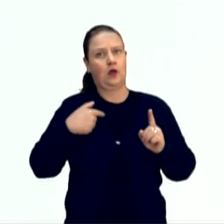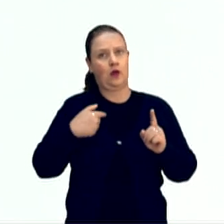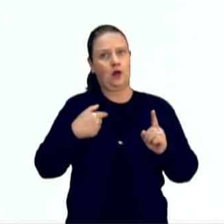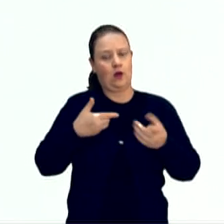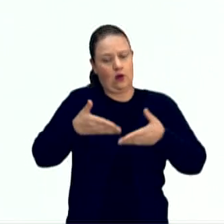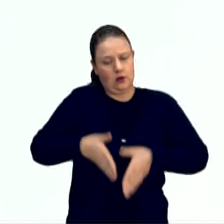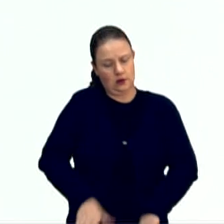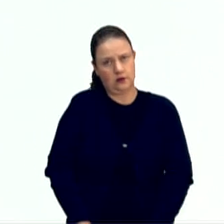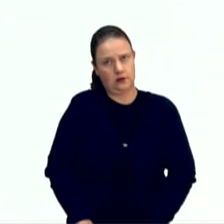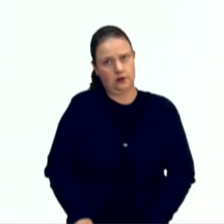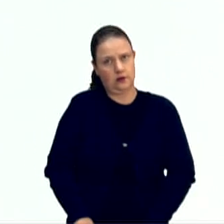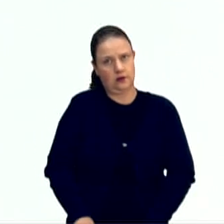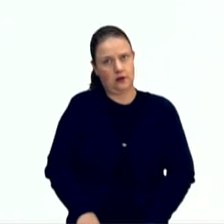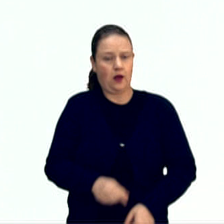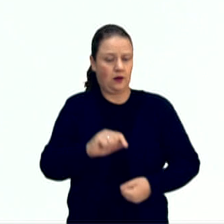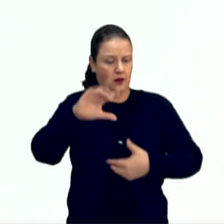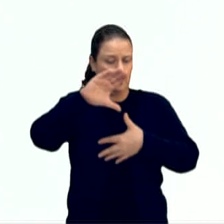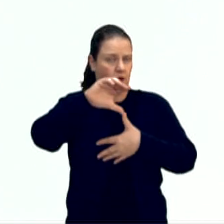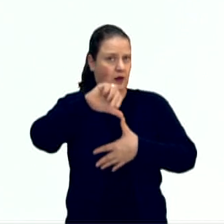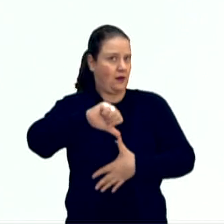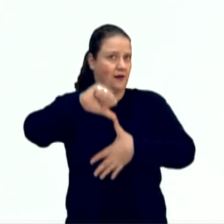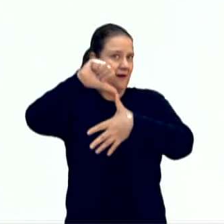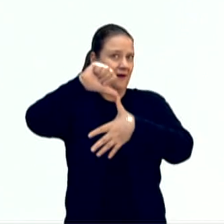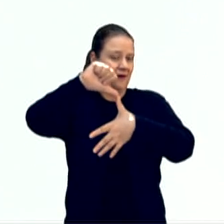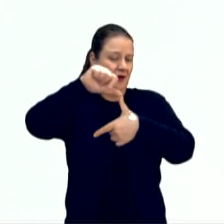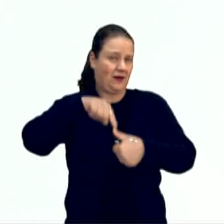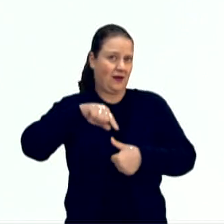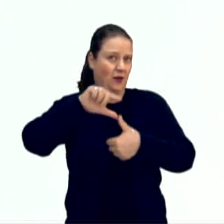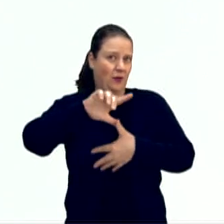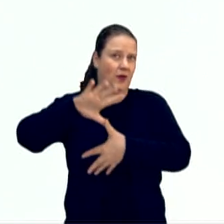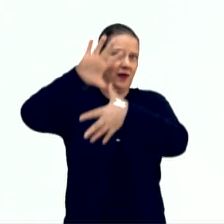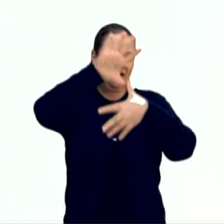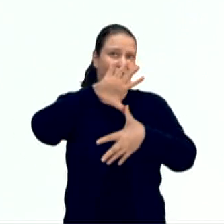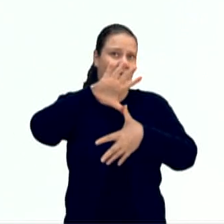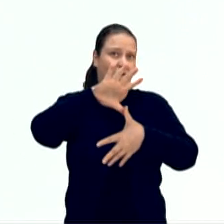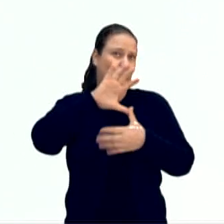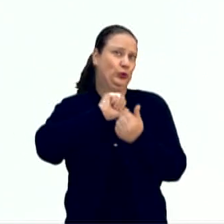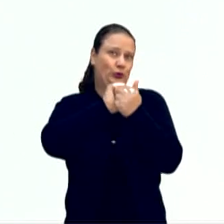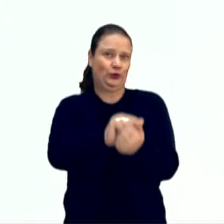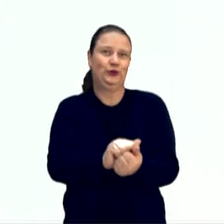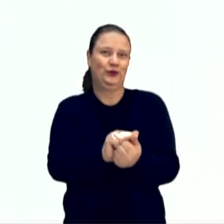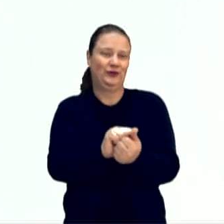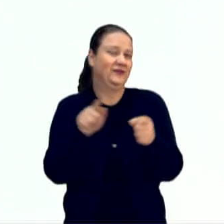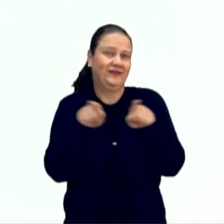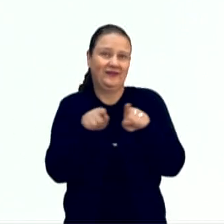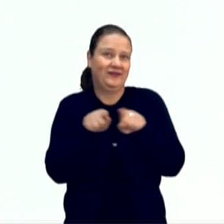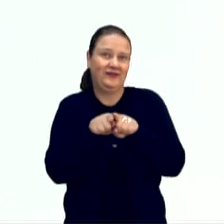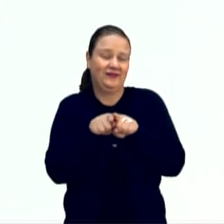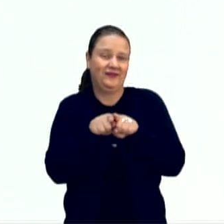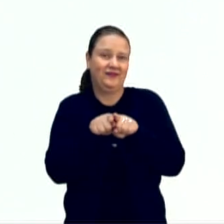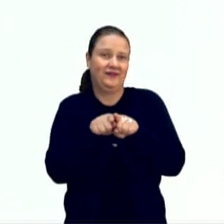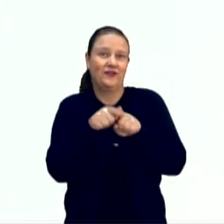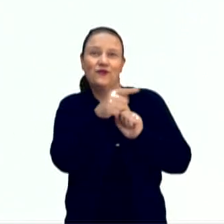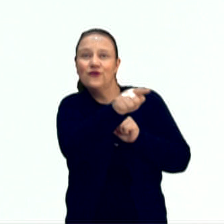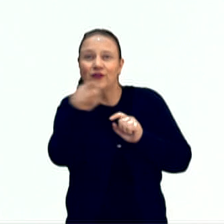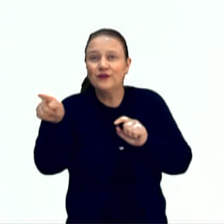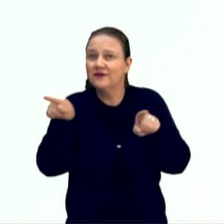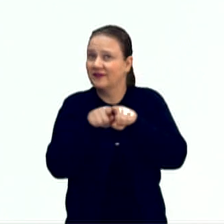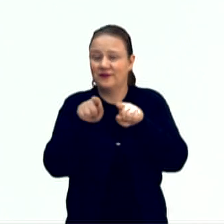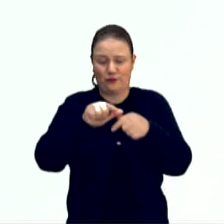cidade de Curitiba. Então, pertenço ao Paraná, ao Brasil, que está na América. Eu sou americano também. E provavelmente você também